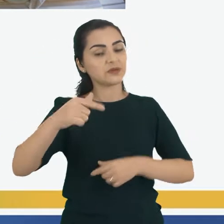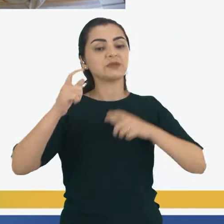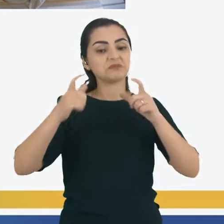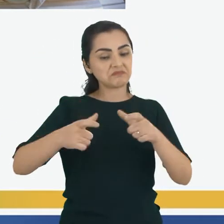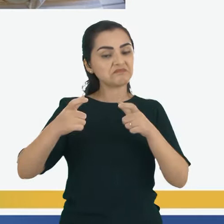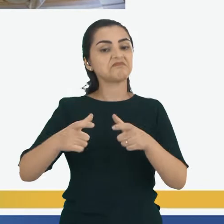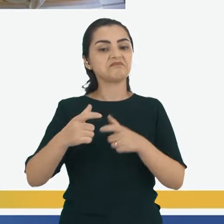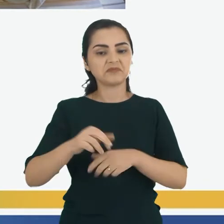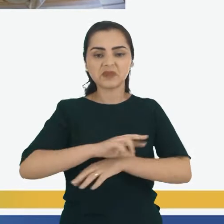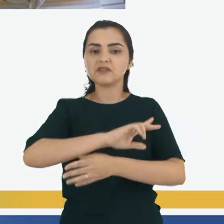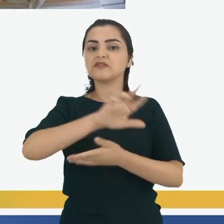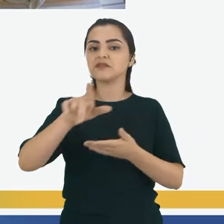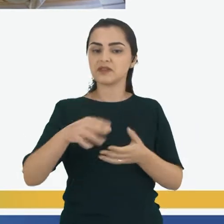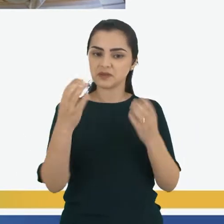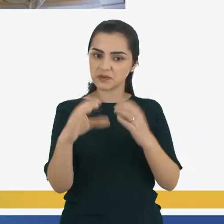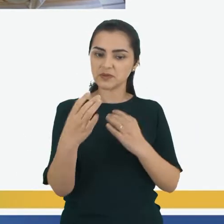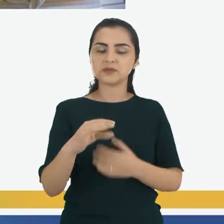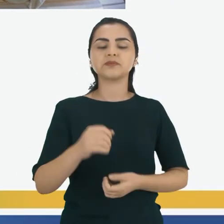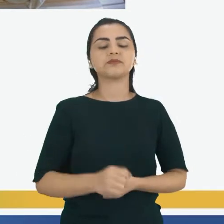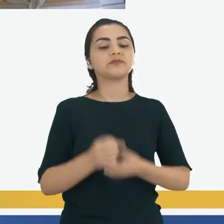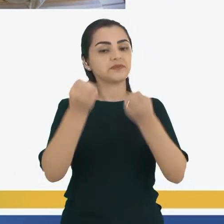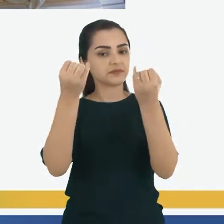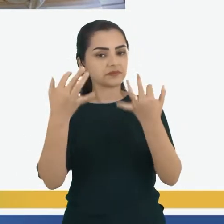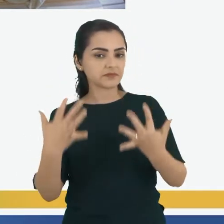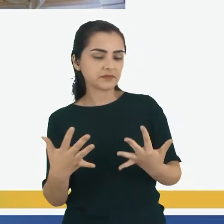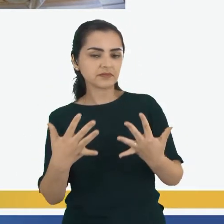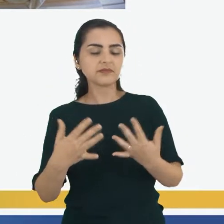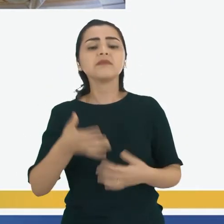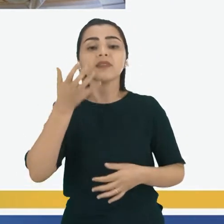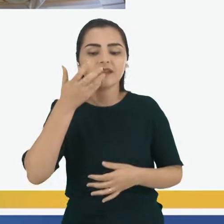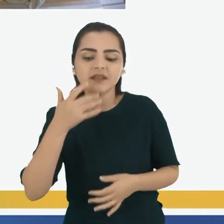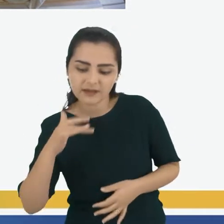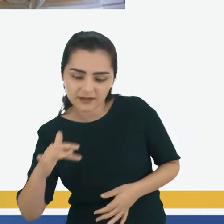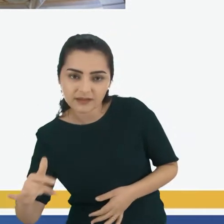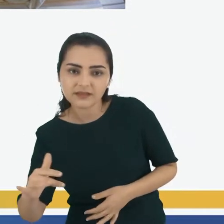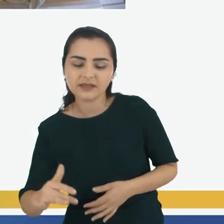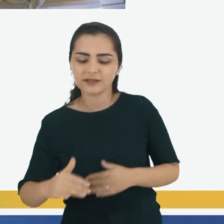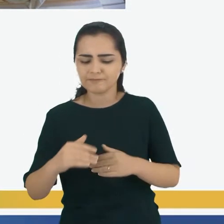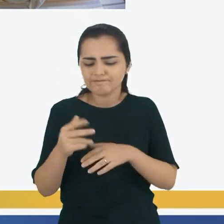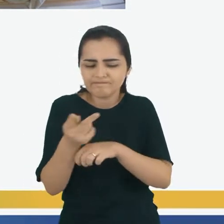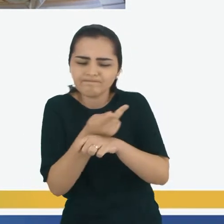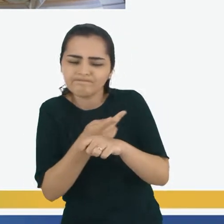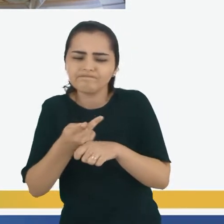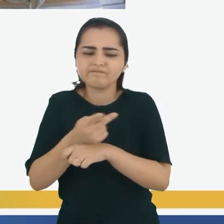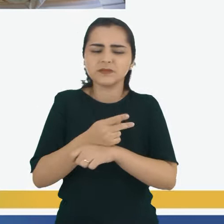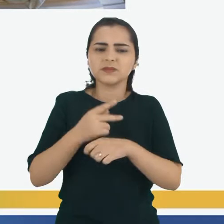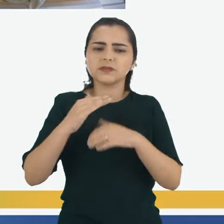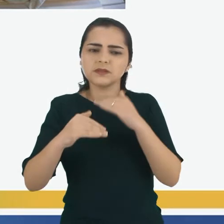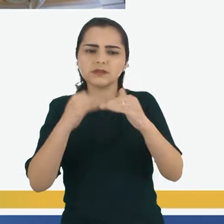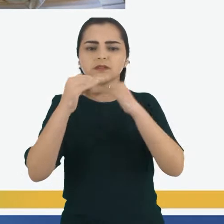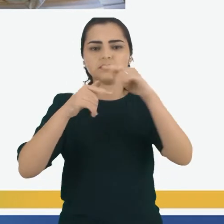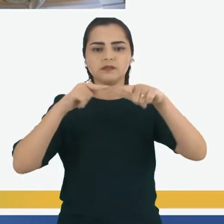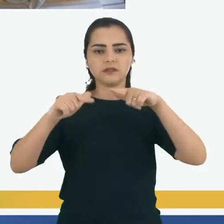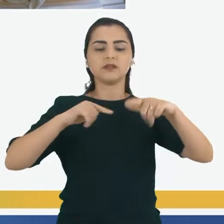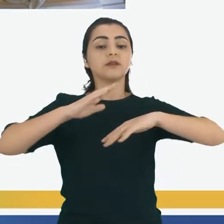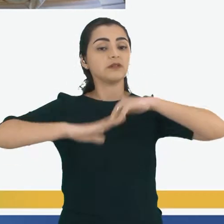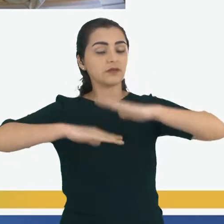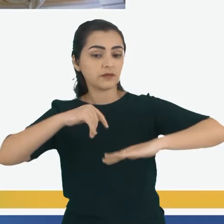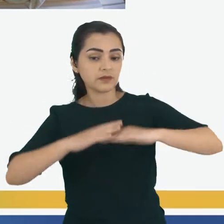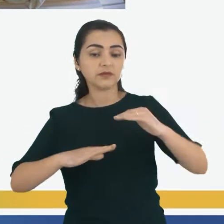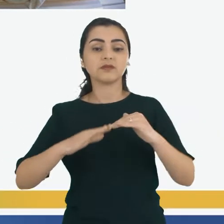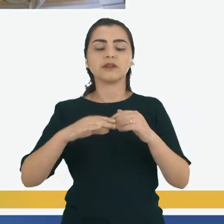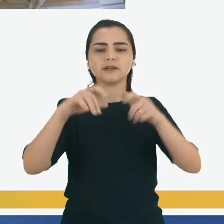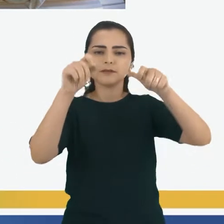diferentes edições, gente. Ele conta que desde criança procurou desenvolver trabalhos artísticos voltados